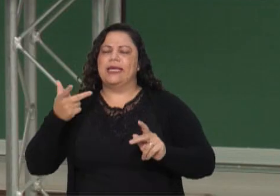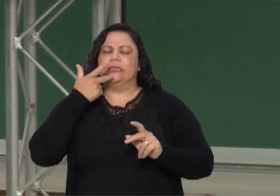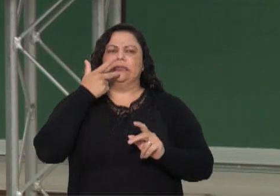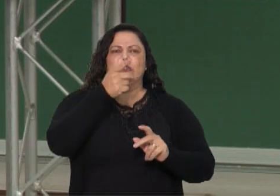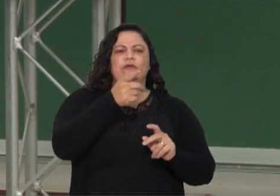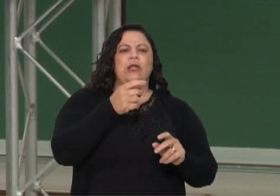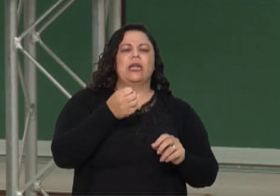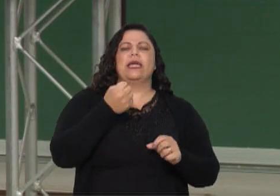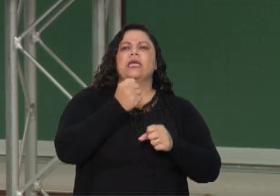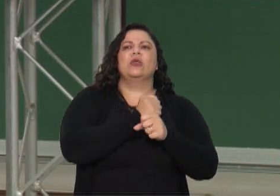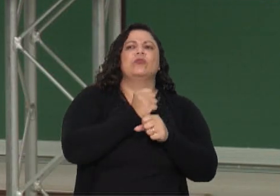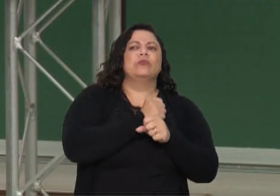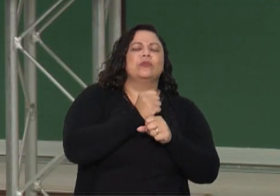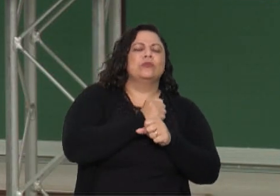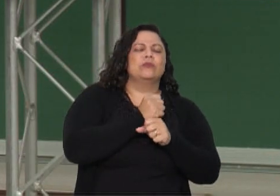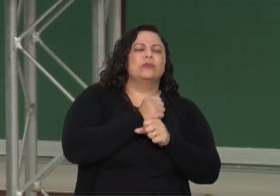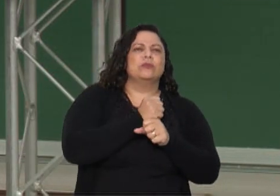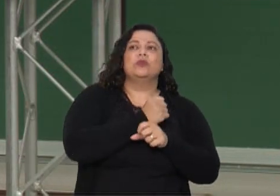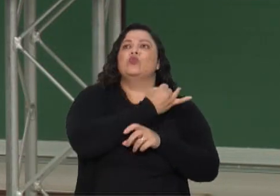Então, é